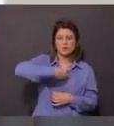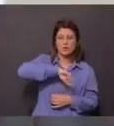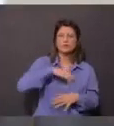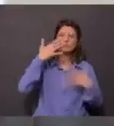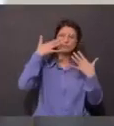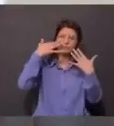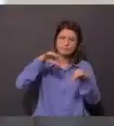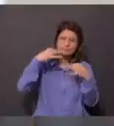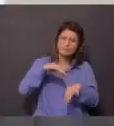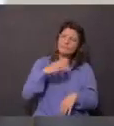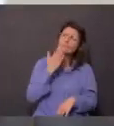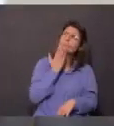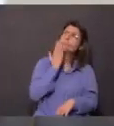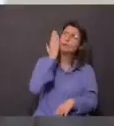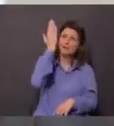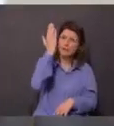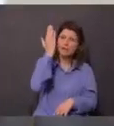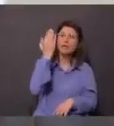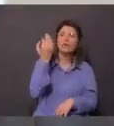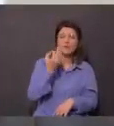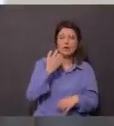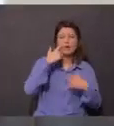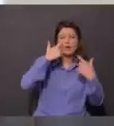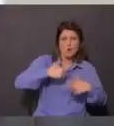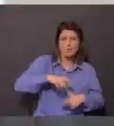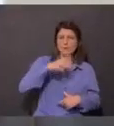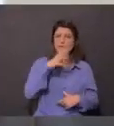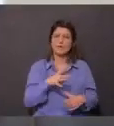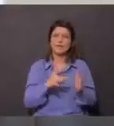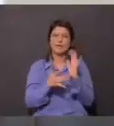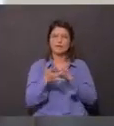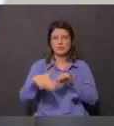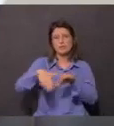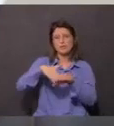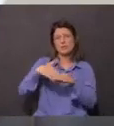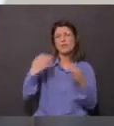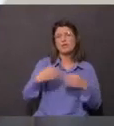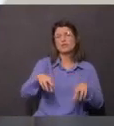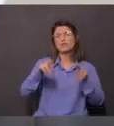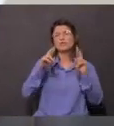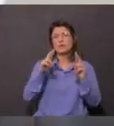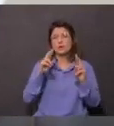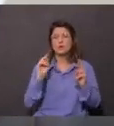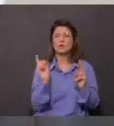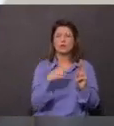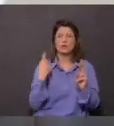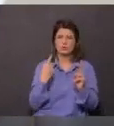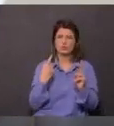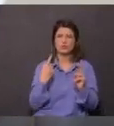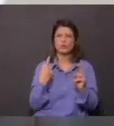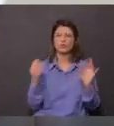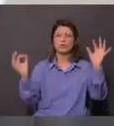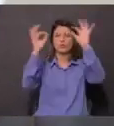deprecamur, ut corporis et sanguinis Christi participes, a Spiritus